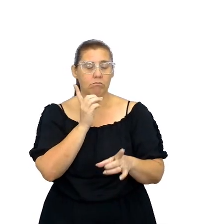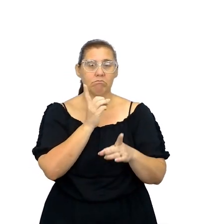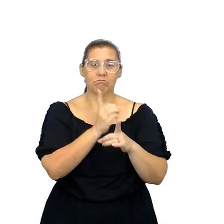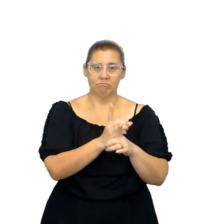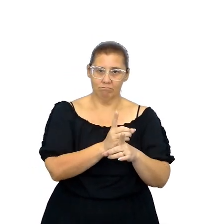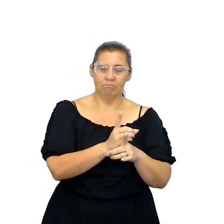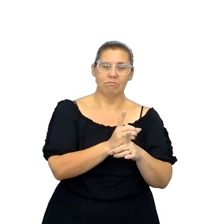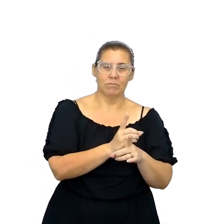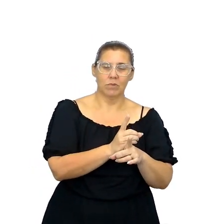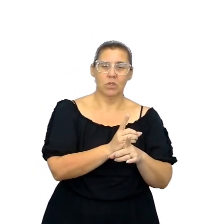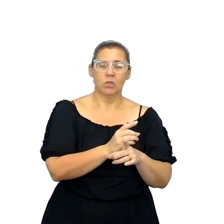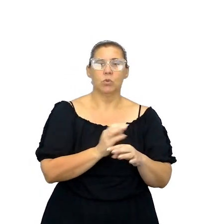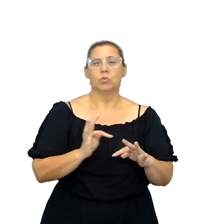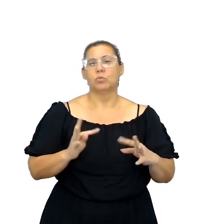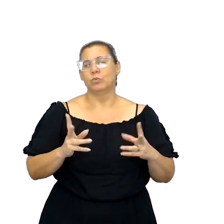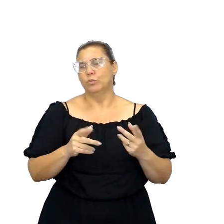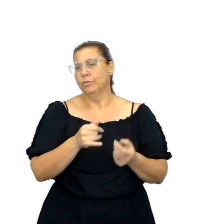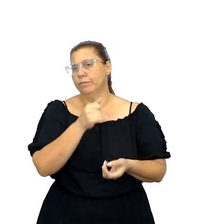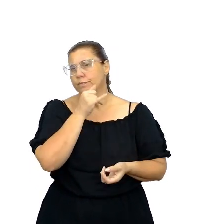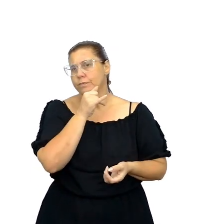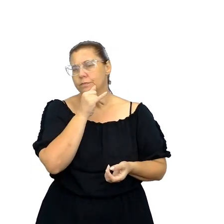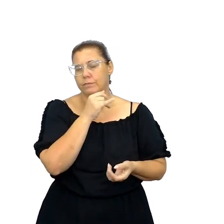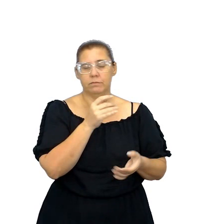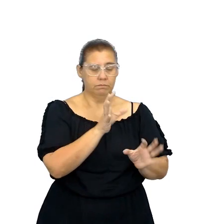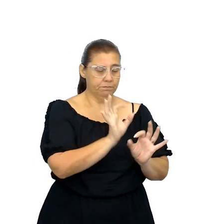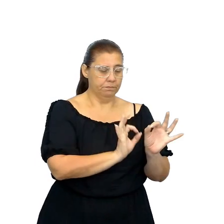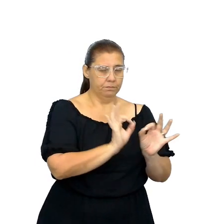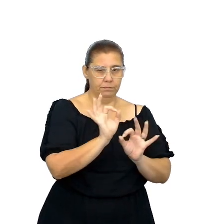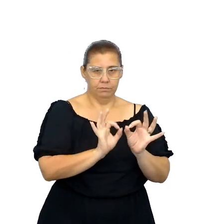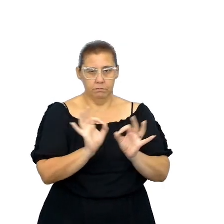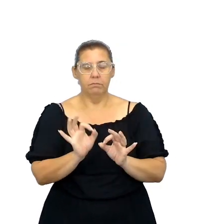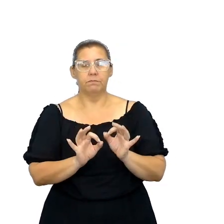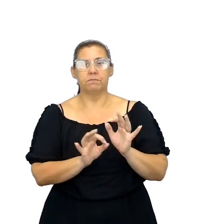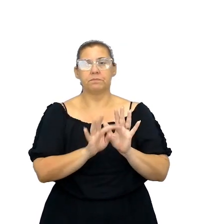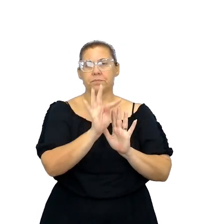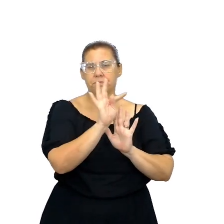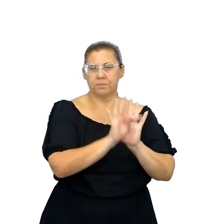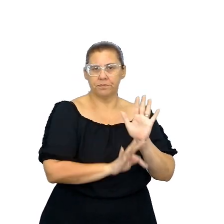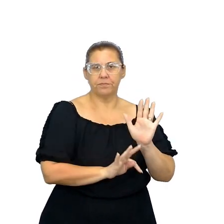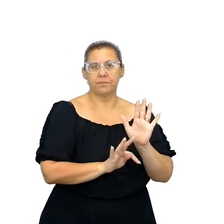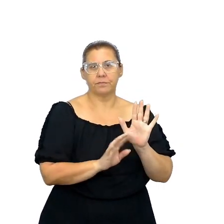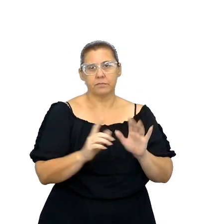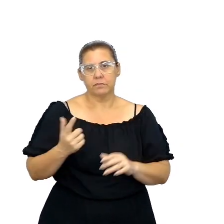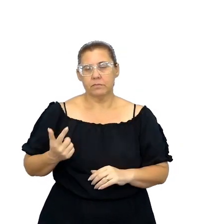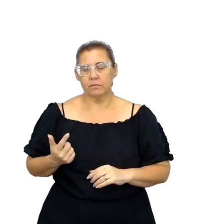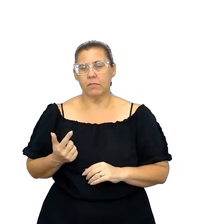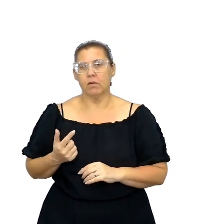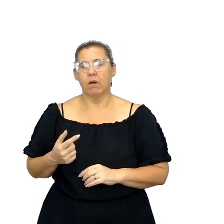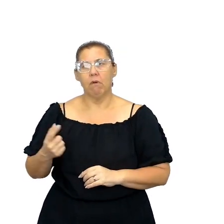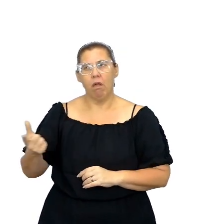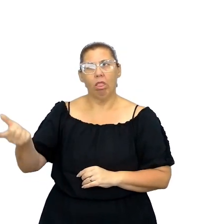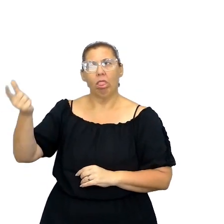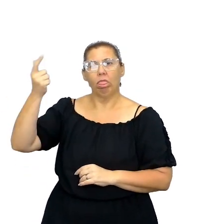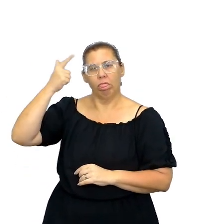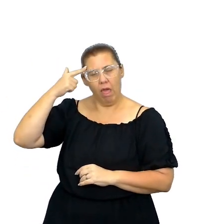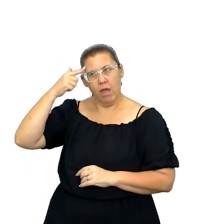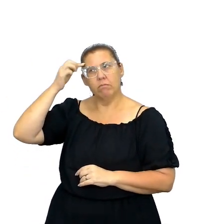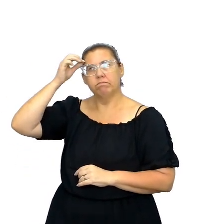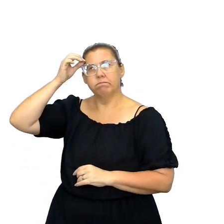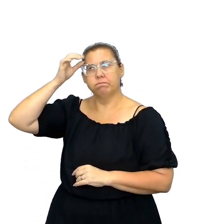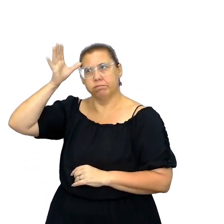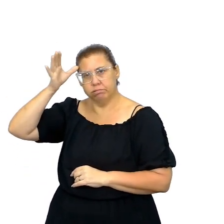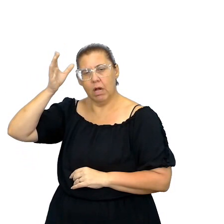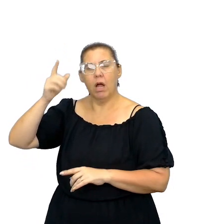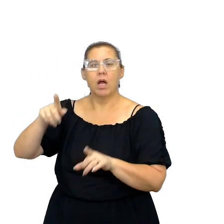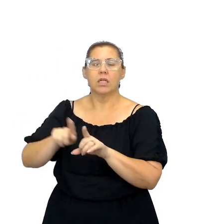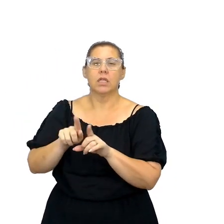identifique os marcadores, por exemplo, né, que organizam a tessitura textual, para reforçar ideias, posicionamentos